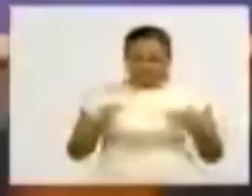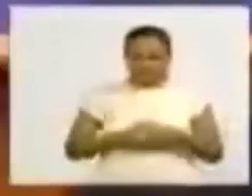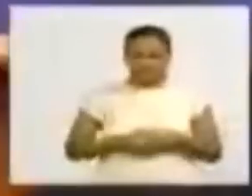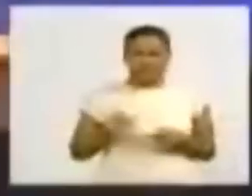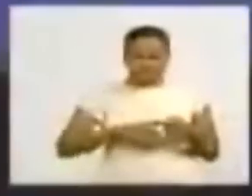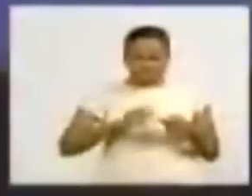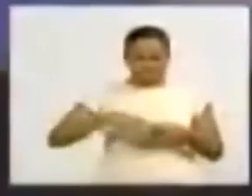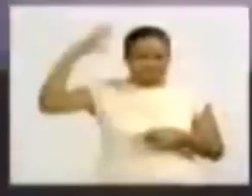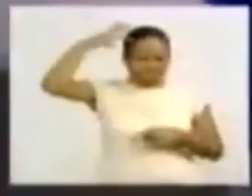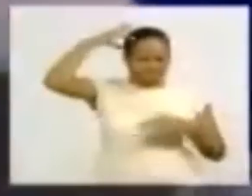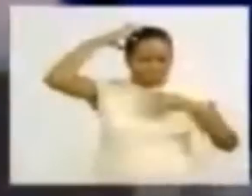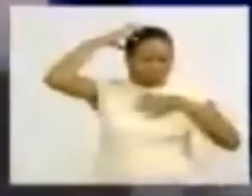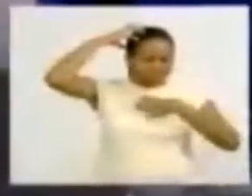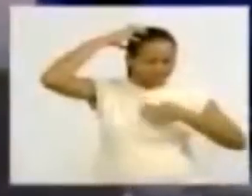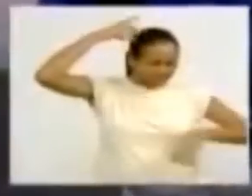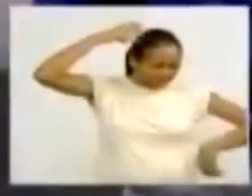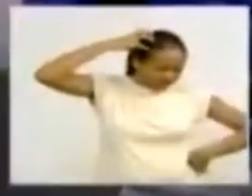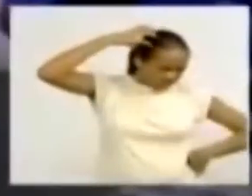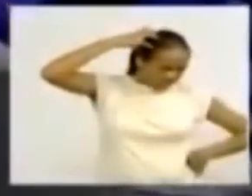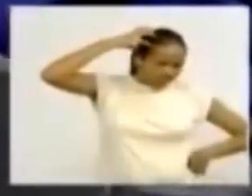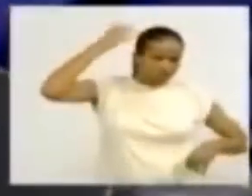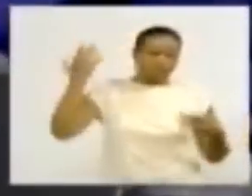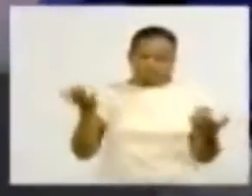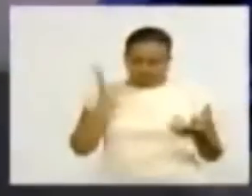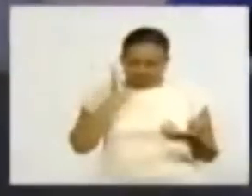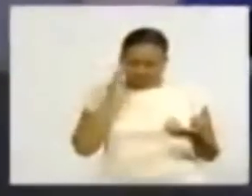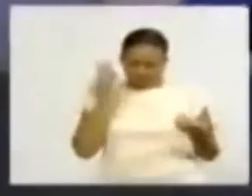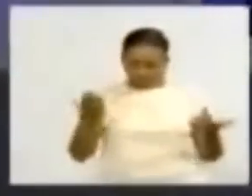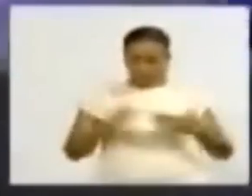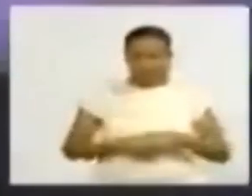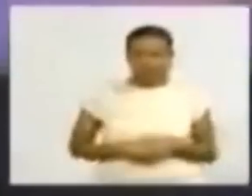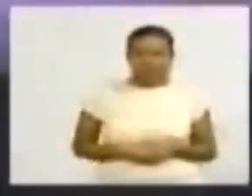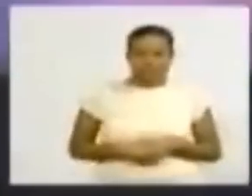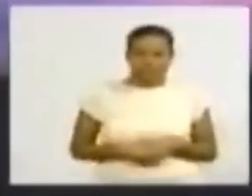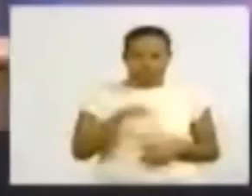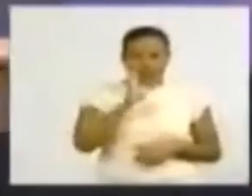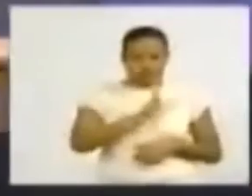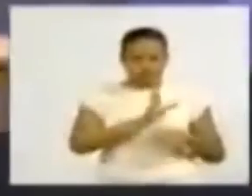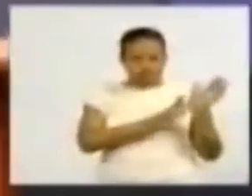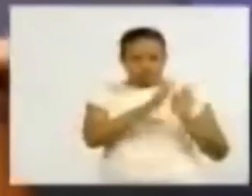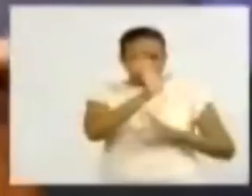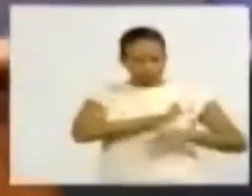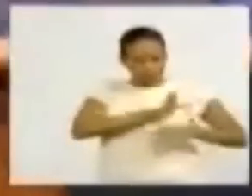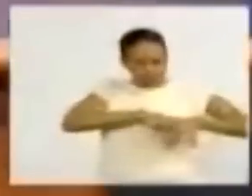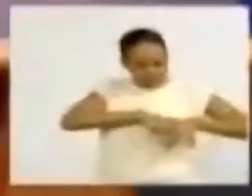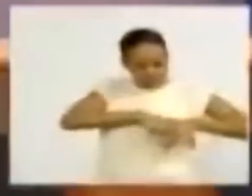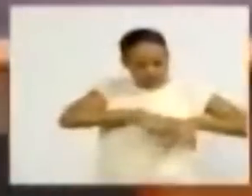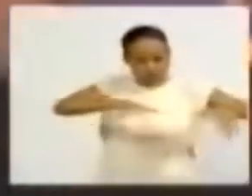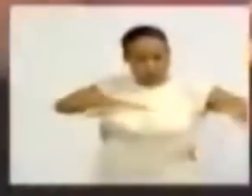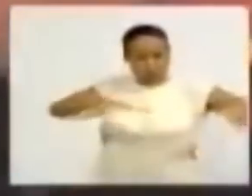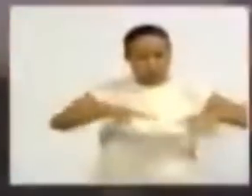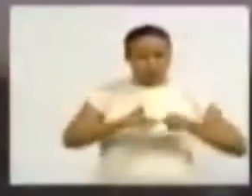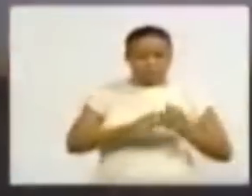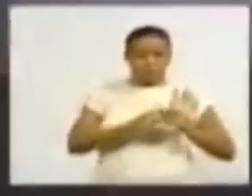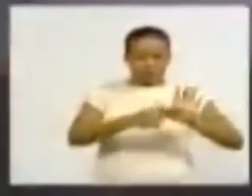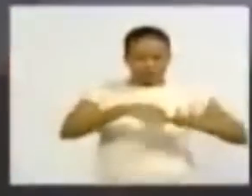Consciência pesada por quê? Porque não está fazendo esta ponte. Veja bem que os raios do coração de Jesus estão direcionados para